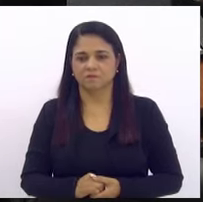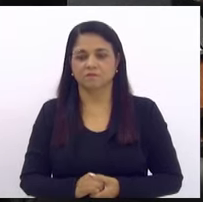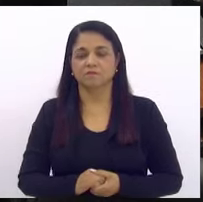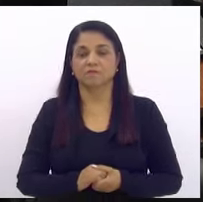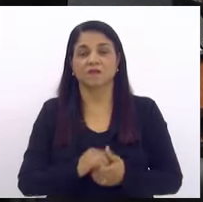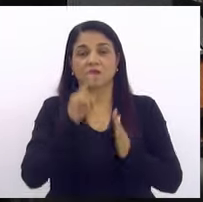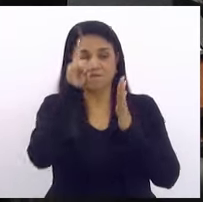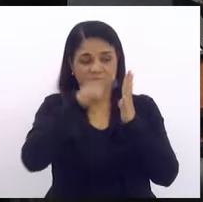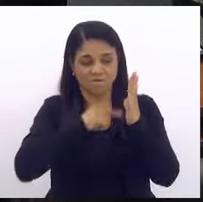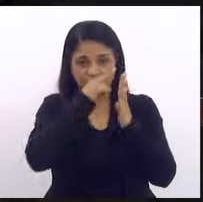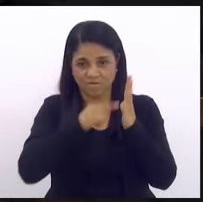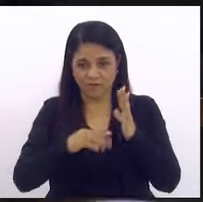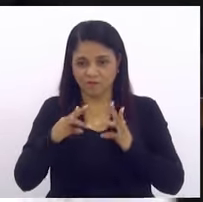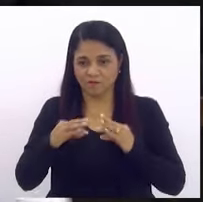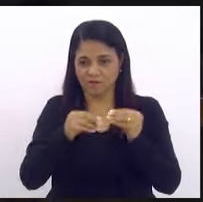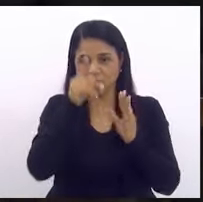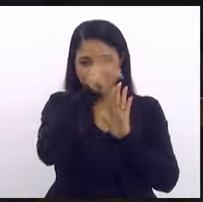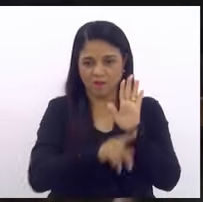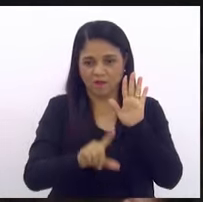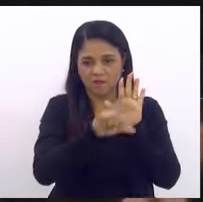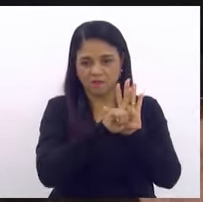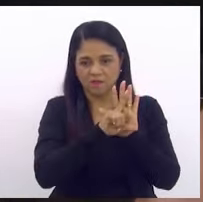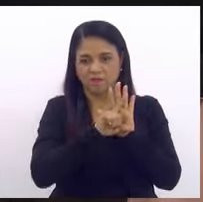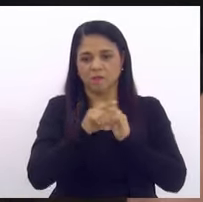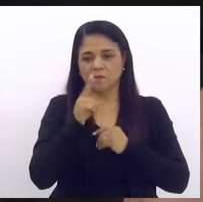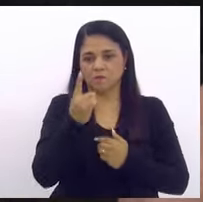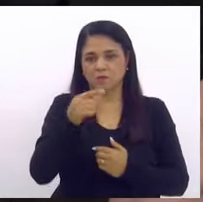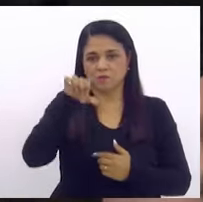Veto total aposto ao projeto de lei número